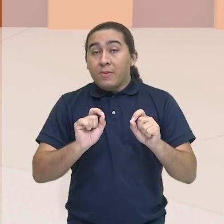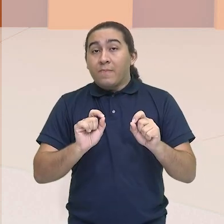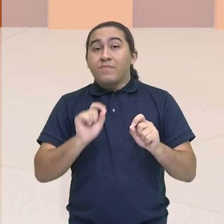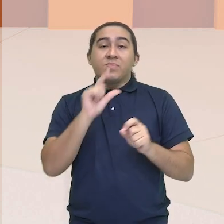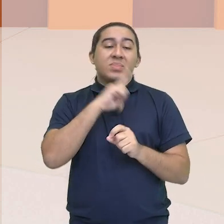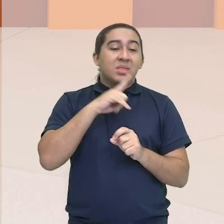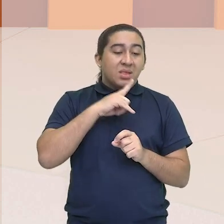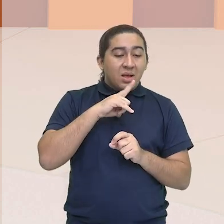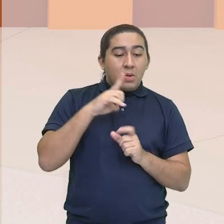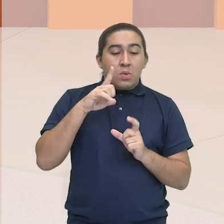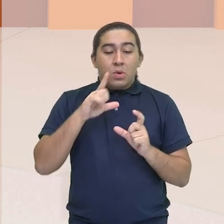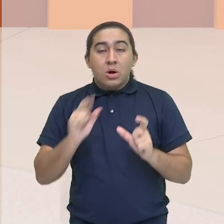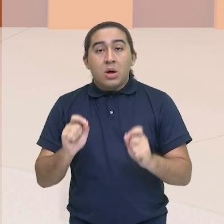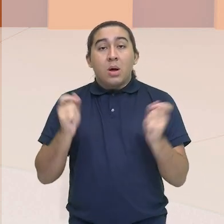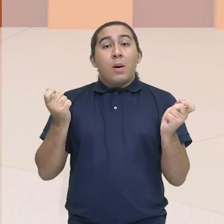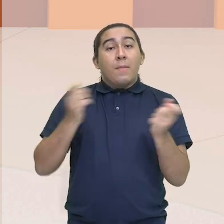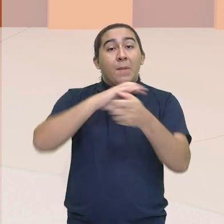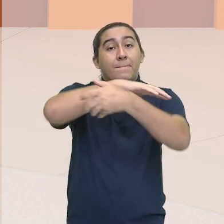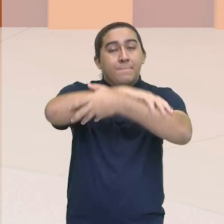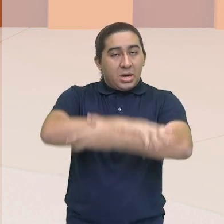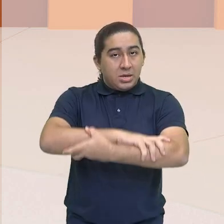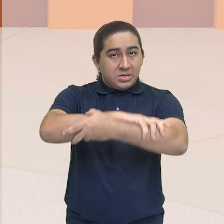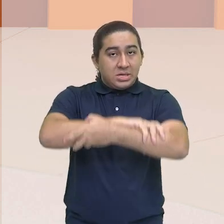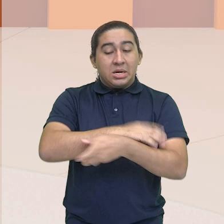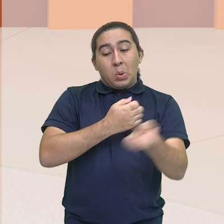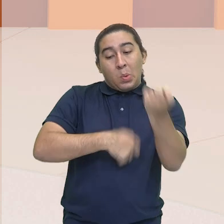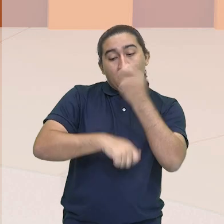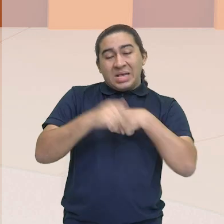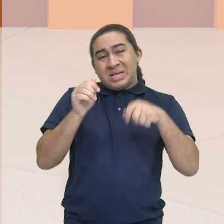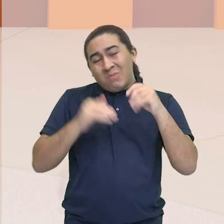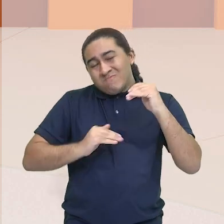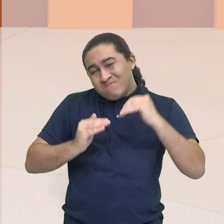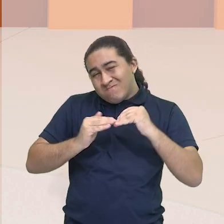máximo de parceiros comerciais possível, né?